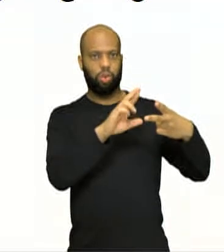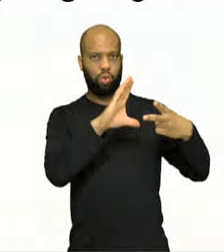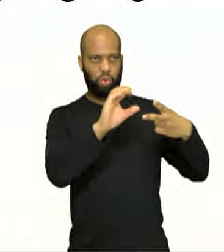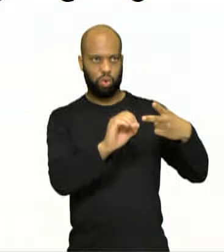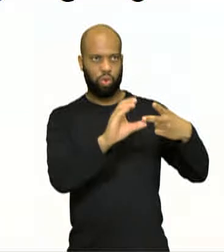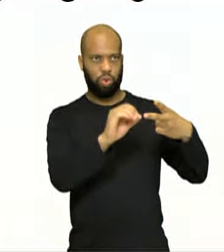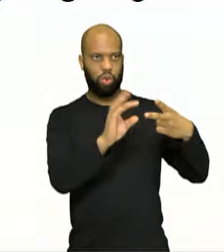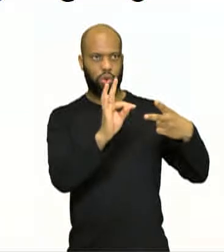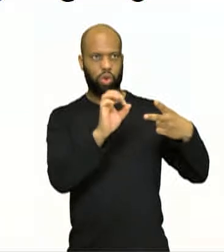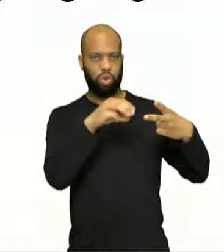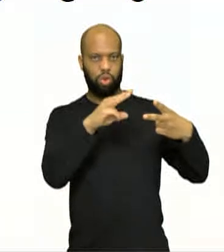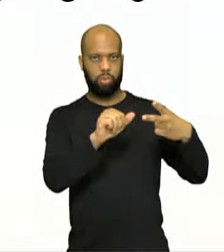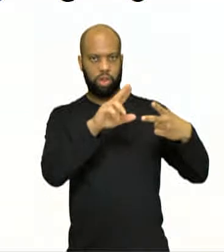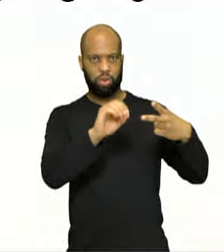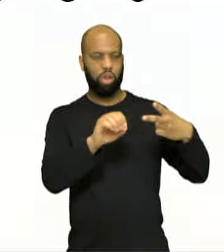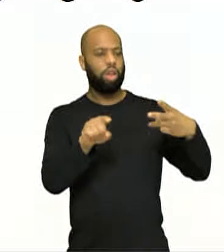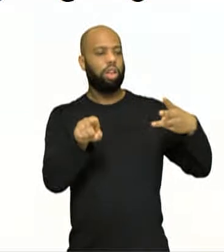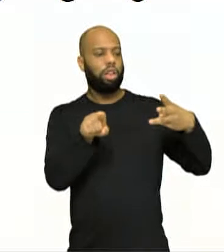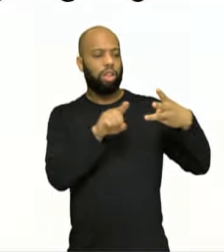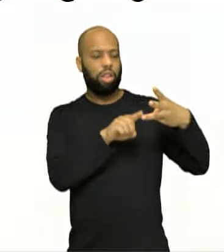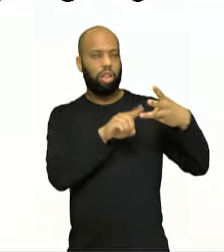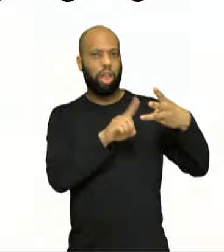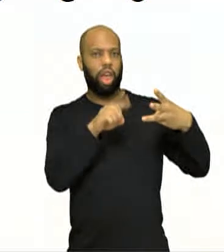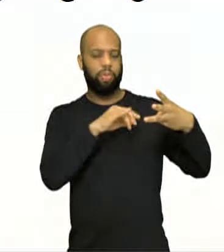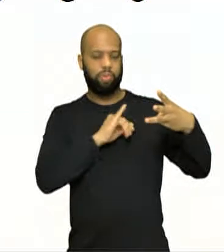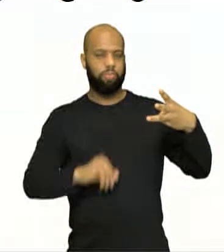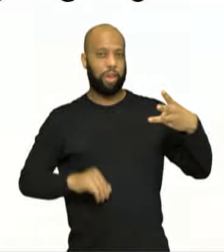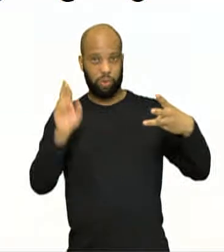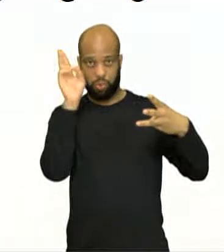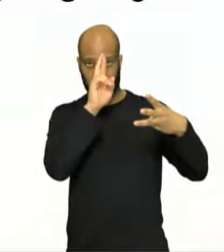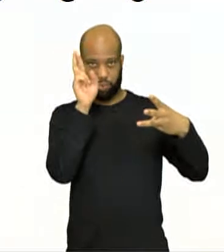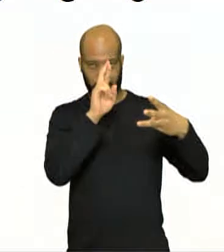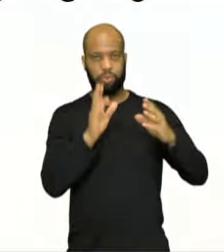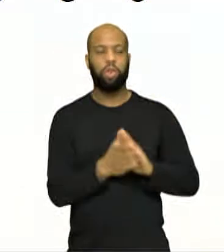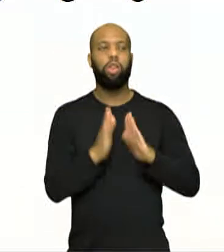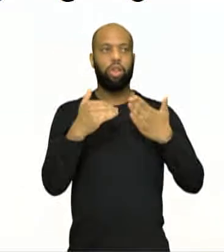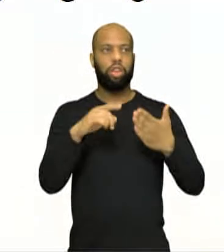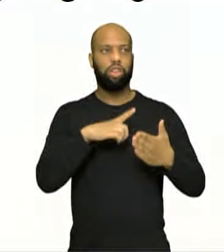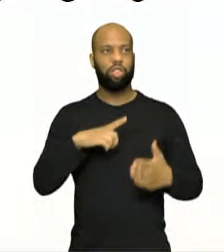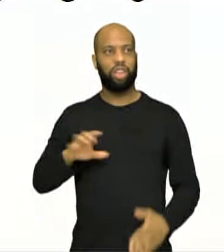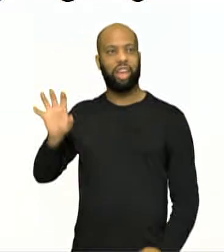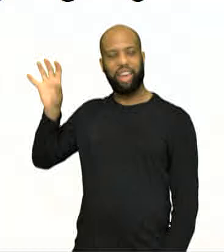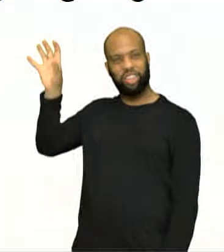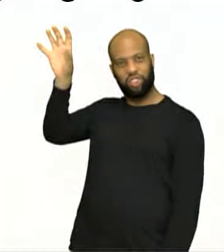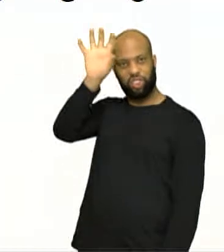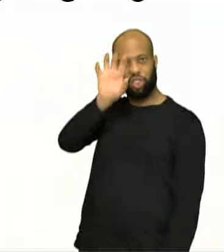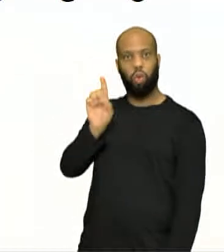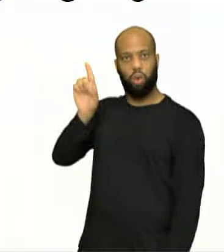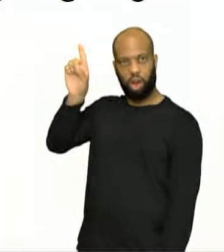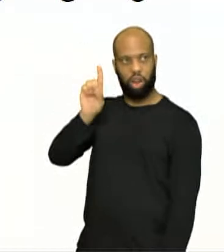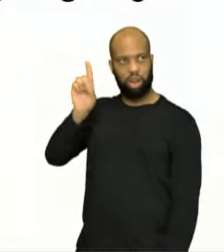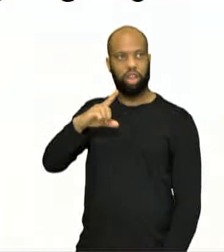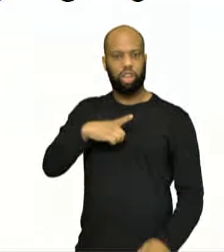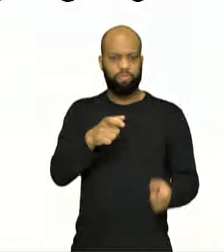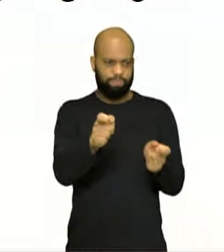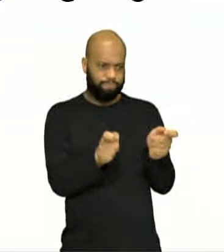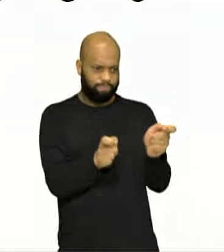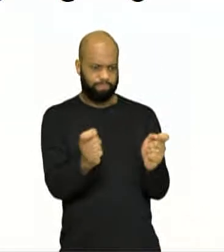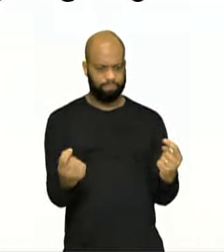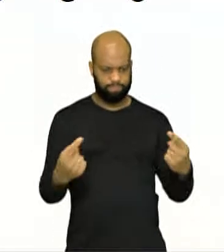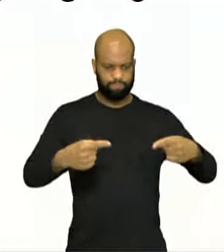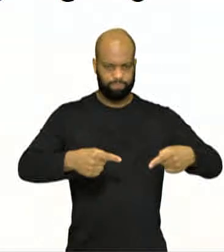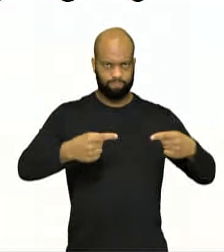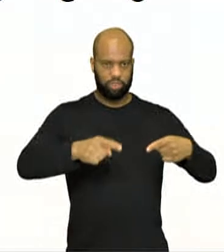Turco-Otomano. Bem, nessa região, então, vai ser palco de disputa sobre esses